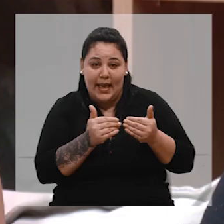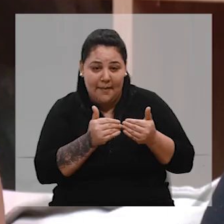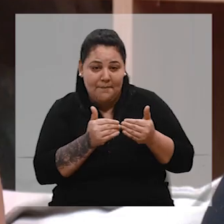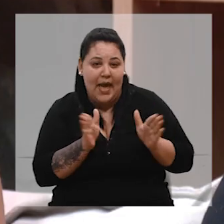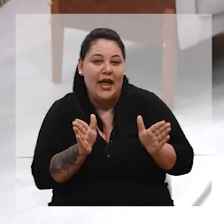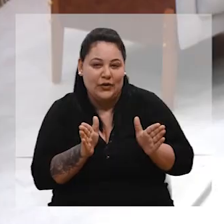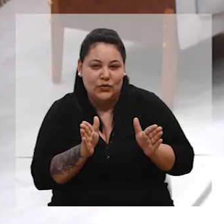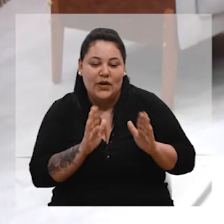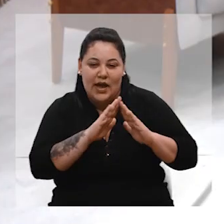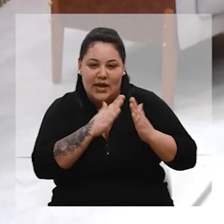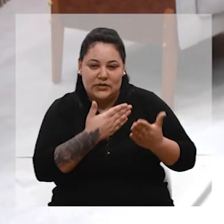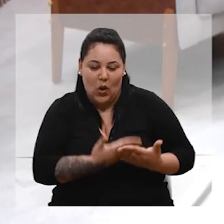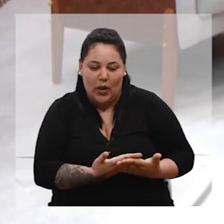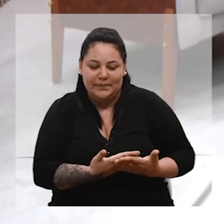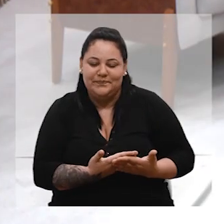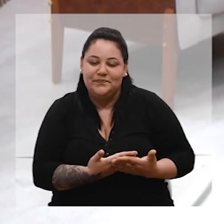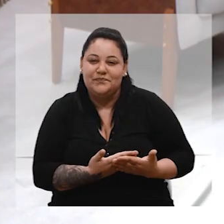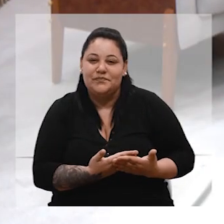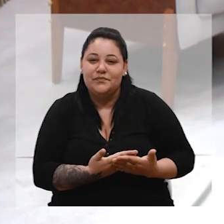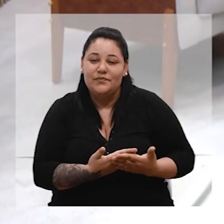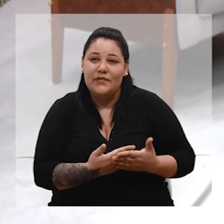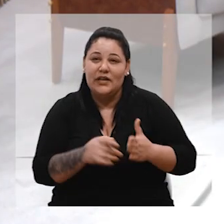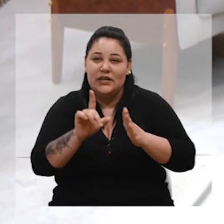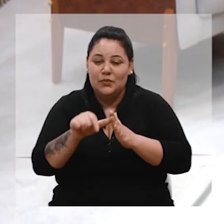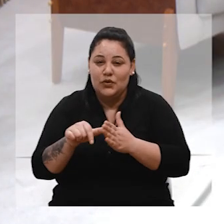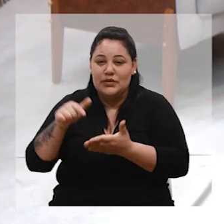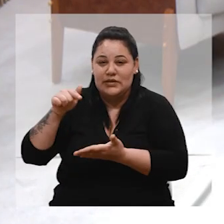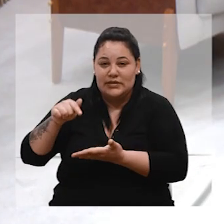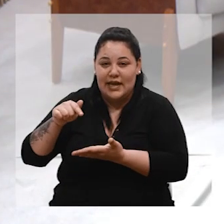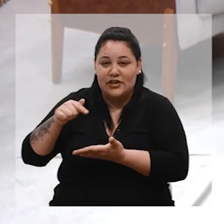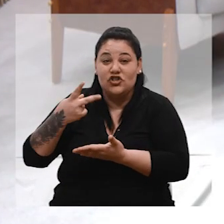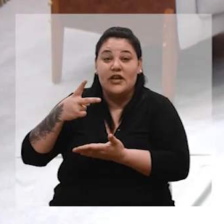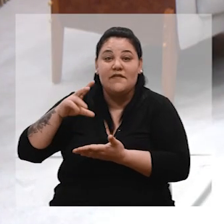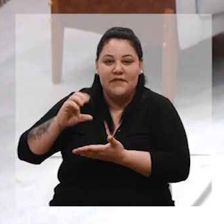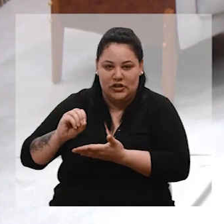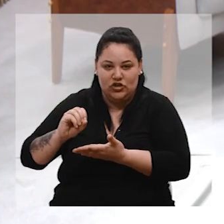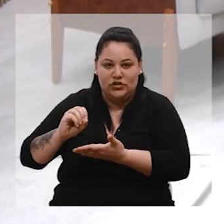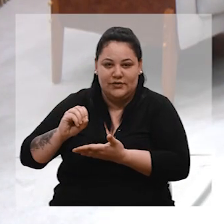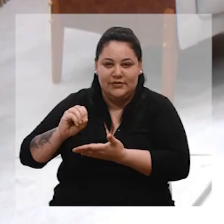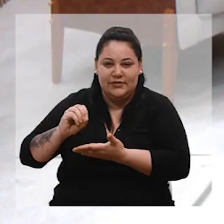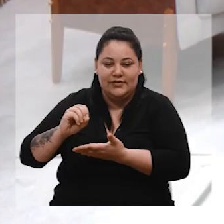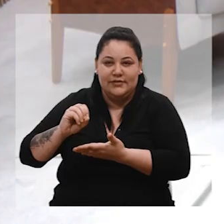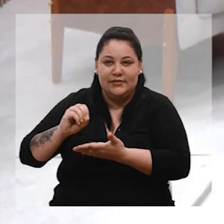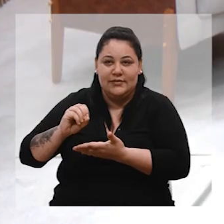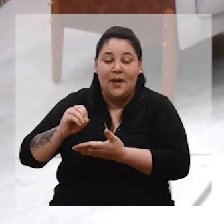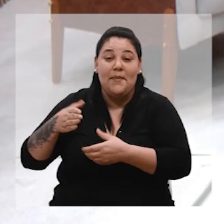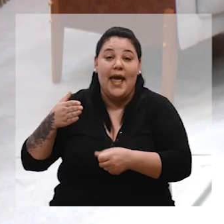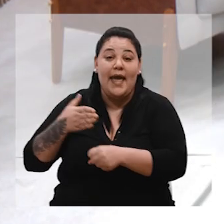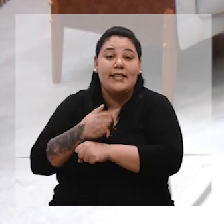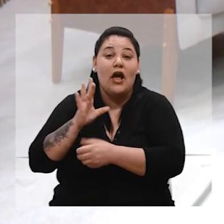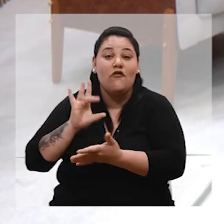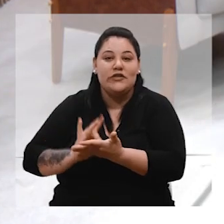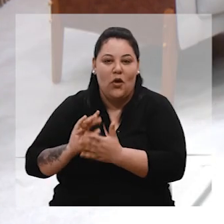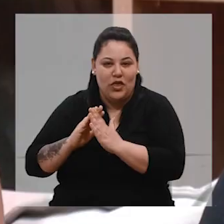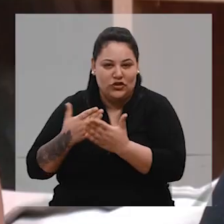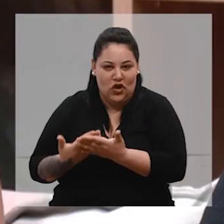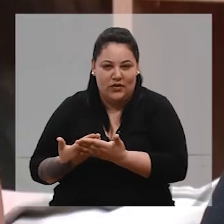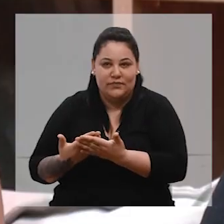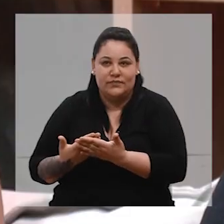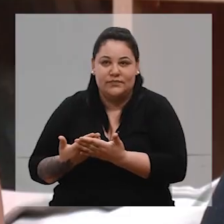7h14, que daí já tá aberto o portão, mas não bateu ainda. Na escola bate 7h20.